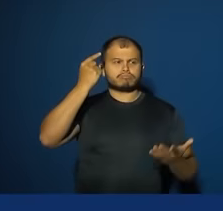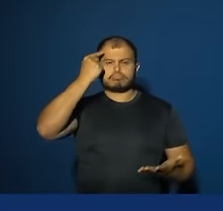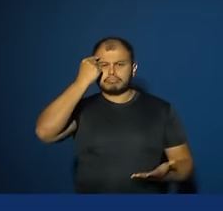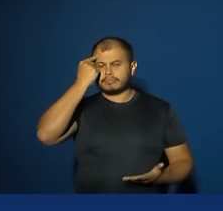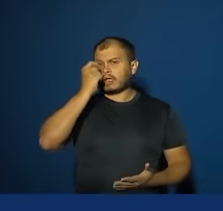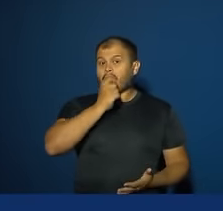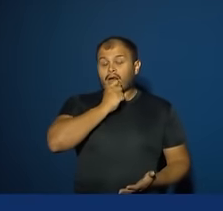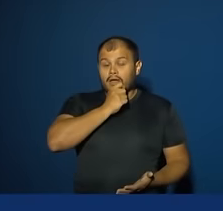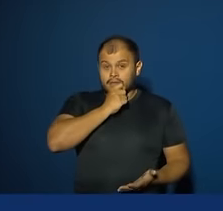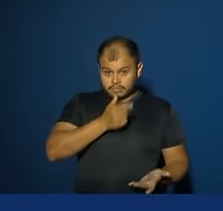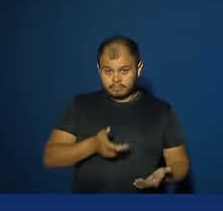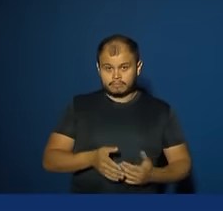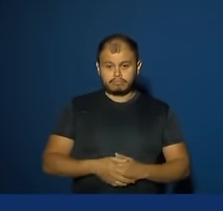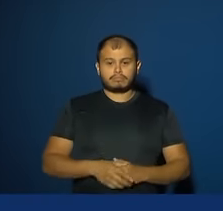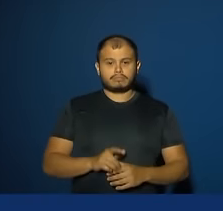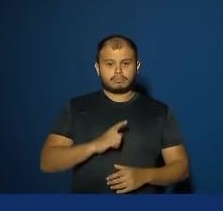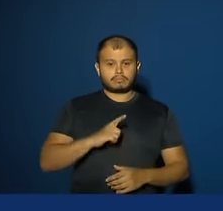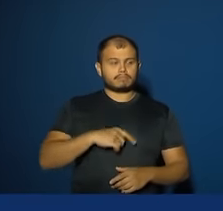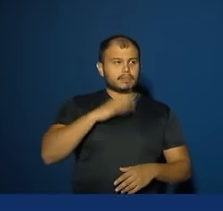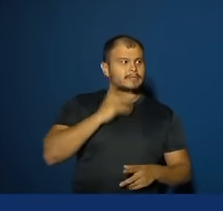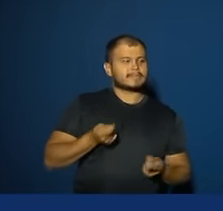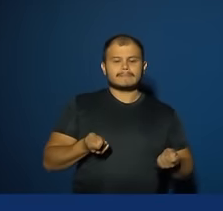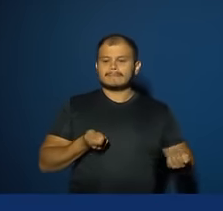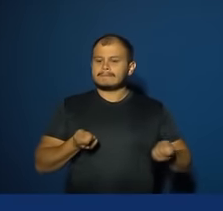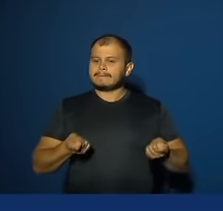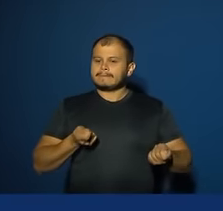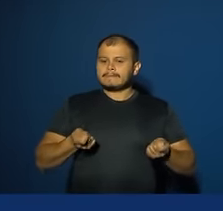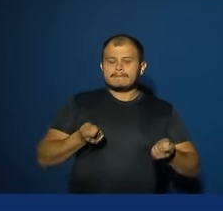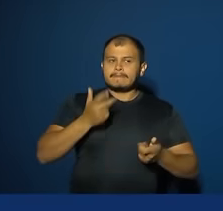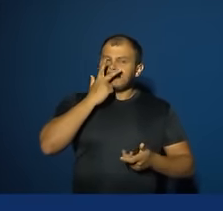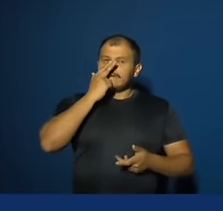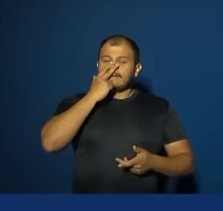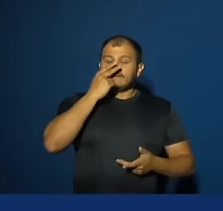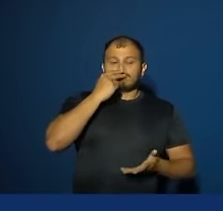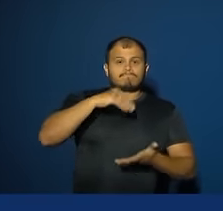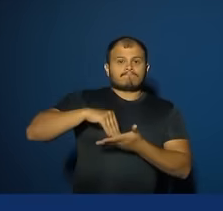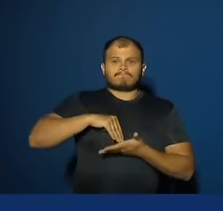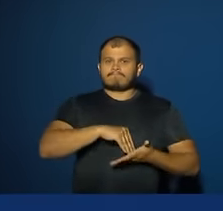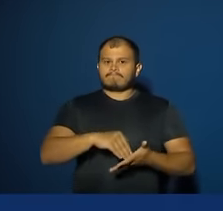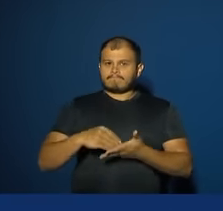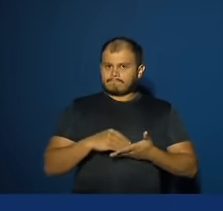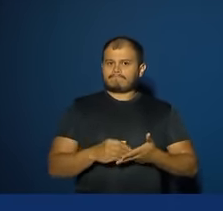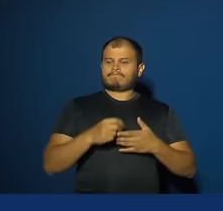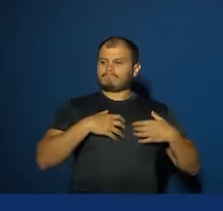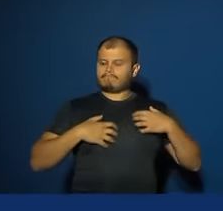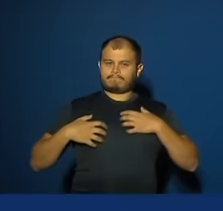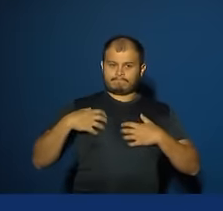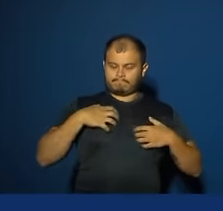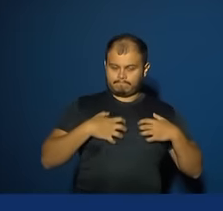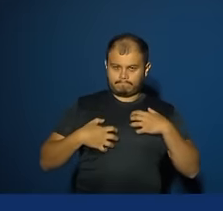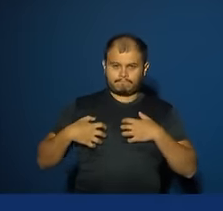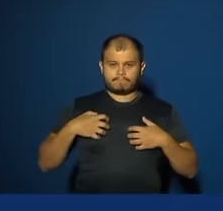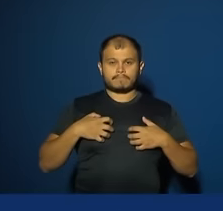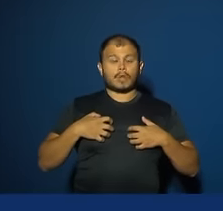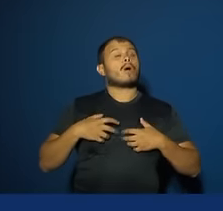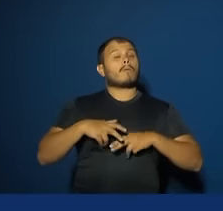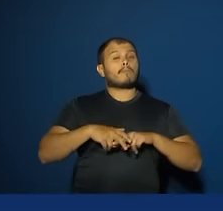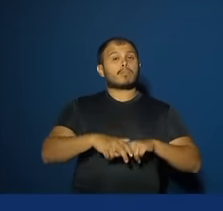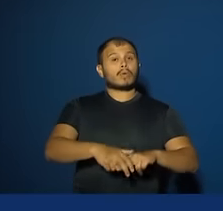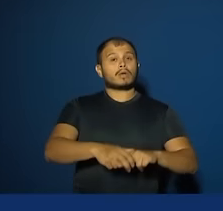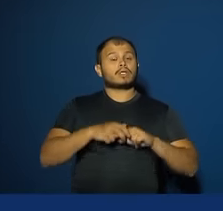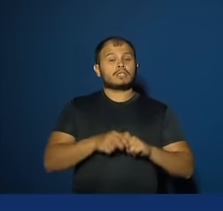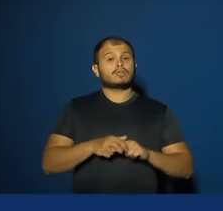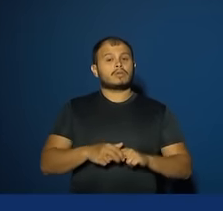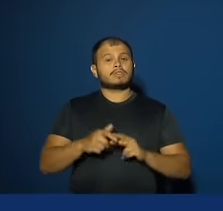né mais ansioso mais nervoso mais movido pelo headline da vez Então a gente começa eh